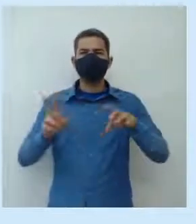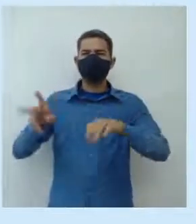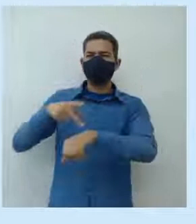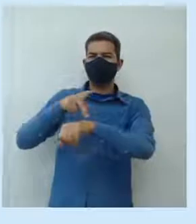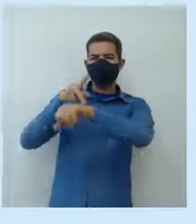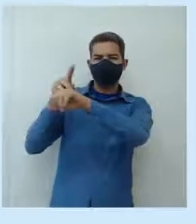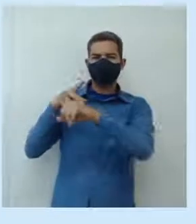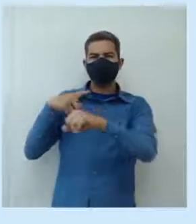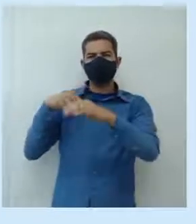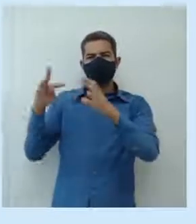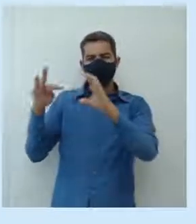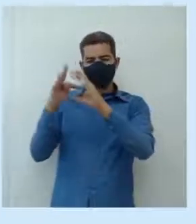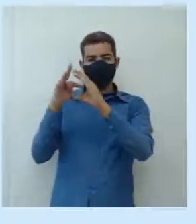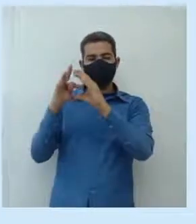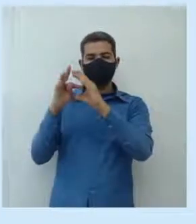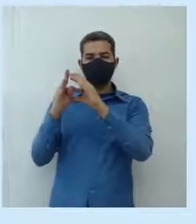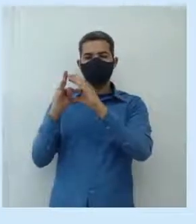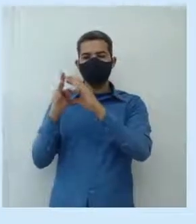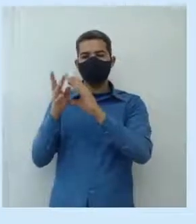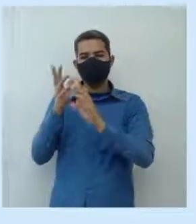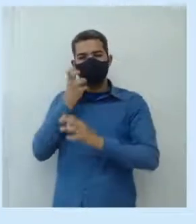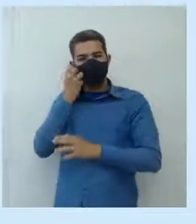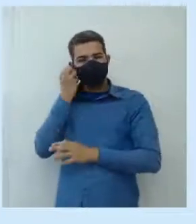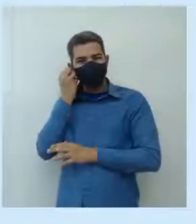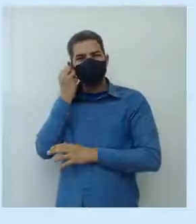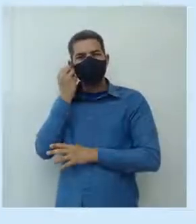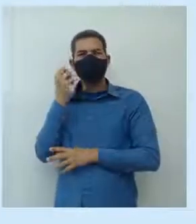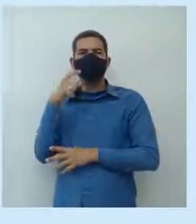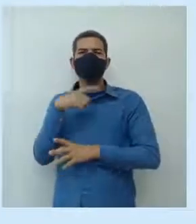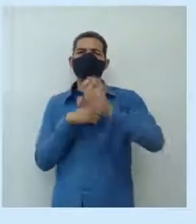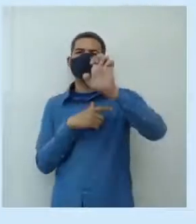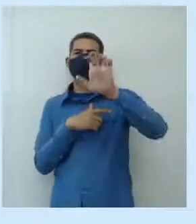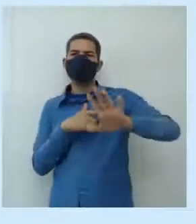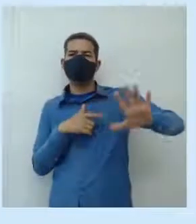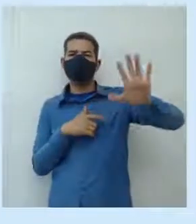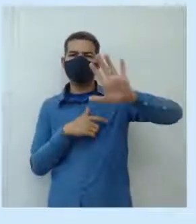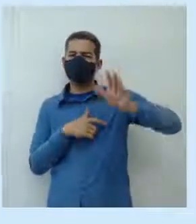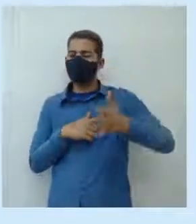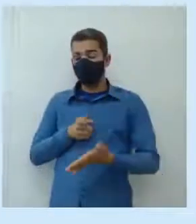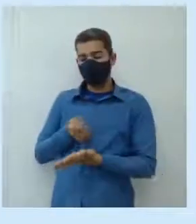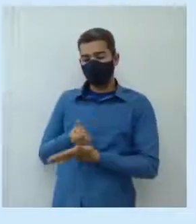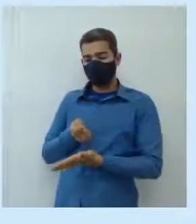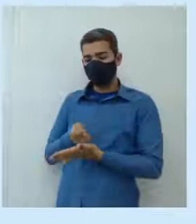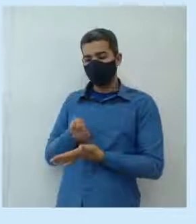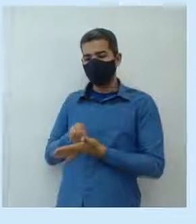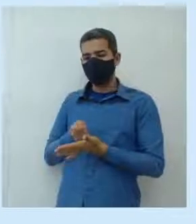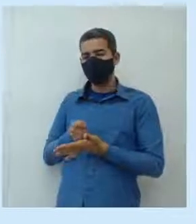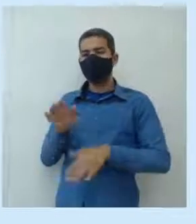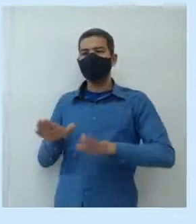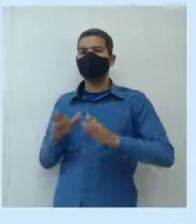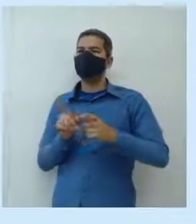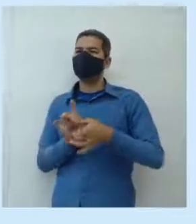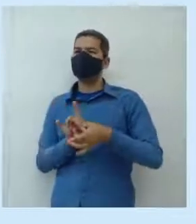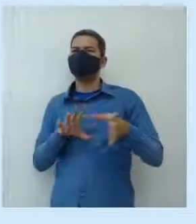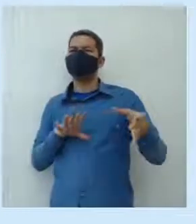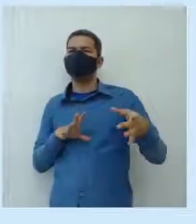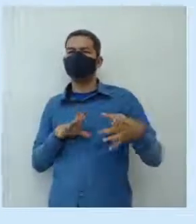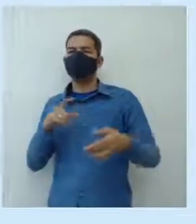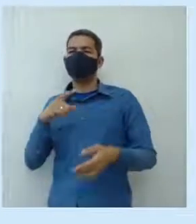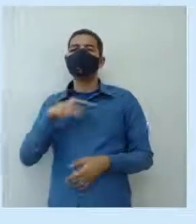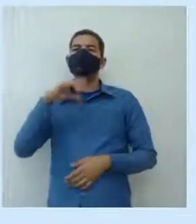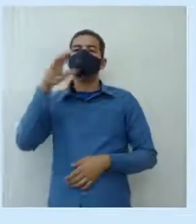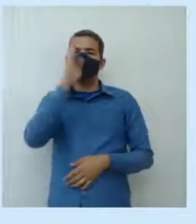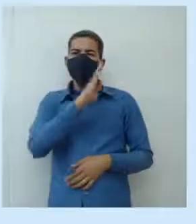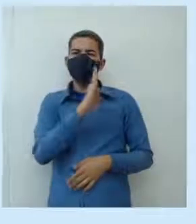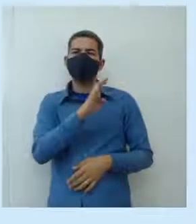perder mercados consumidores importantes, como o europeu, que é bastante exigente. Né? A gente vai ter o Brasil, por exemplo, com grande relação